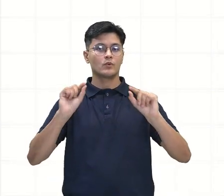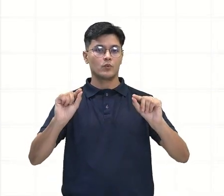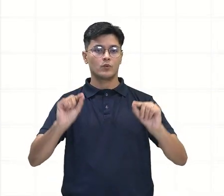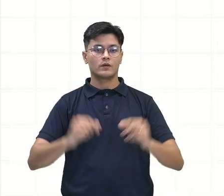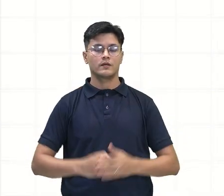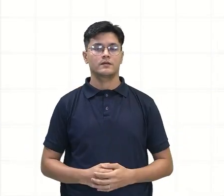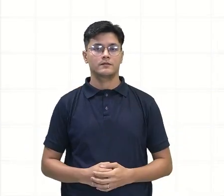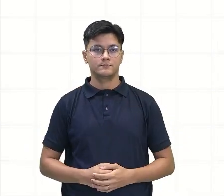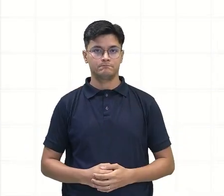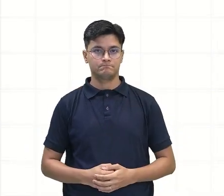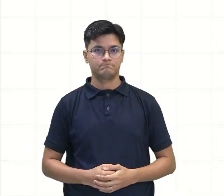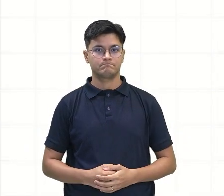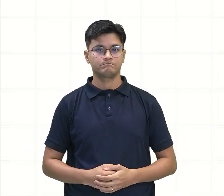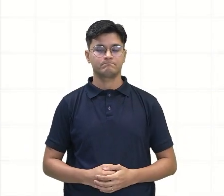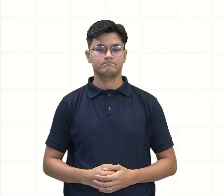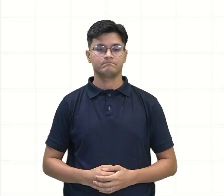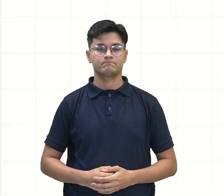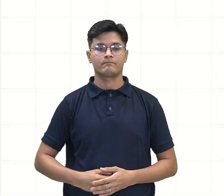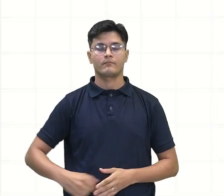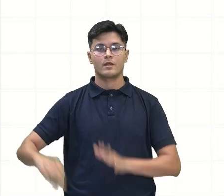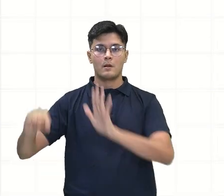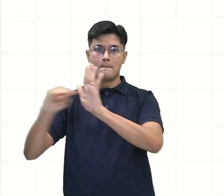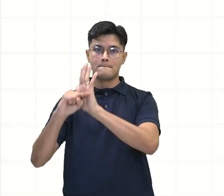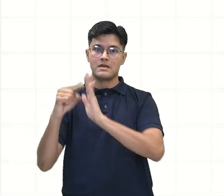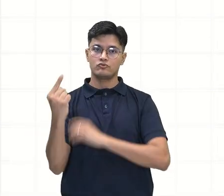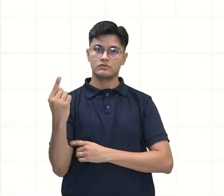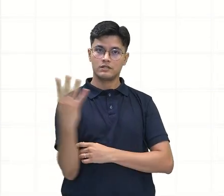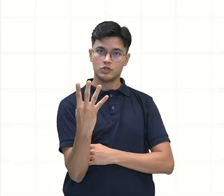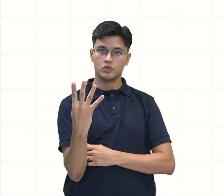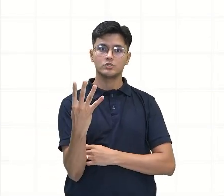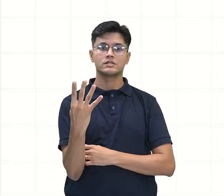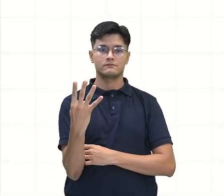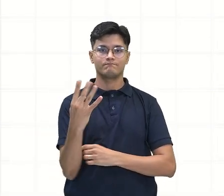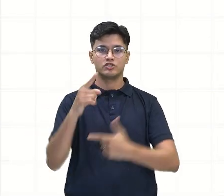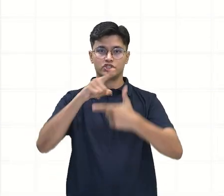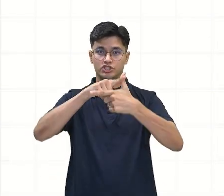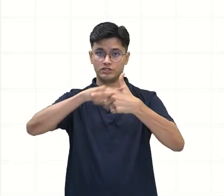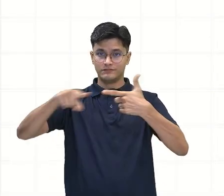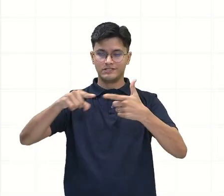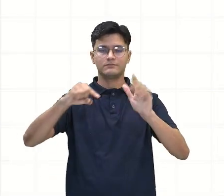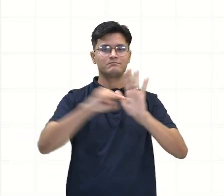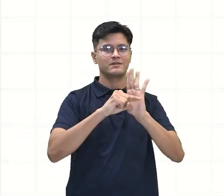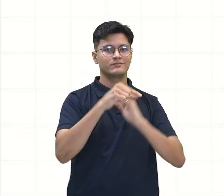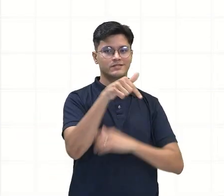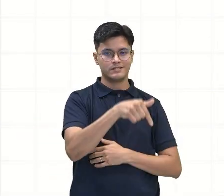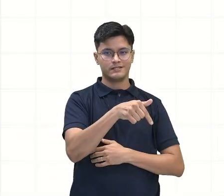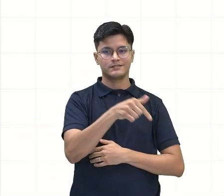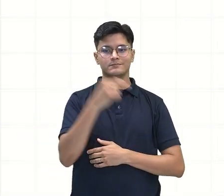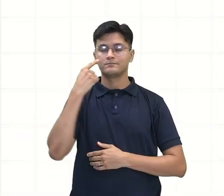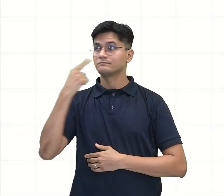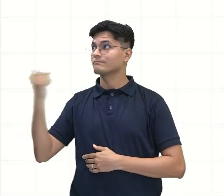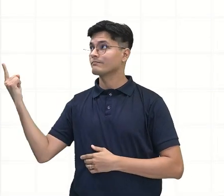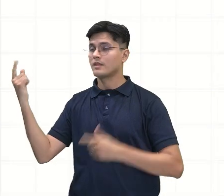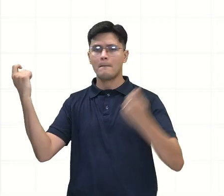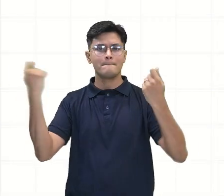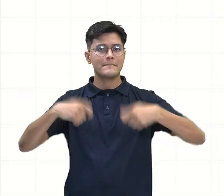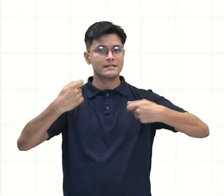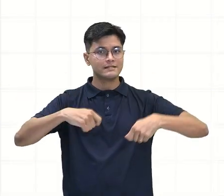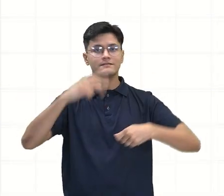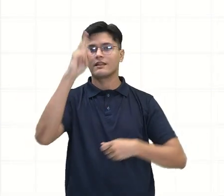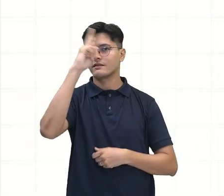dividir menos 14 por menos 7. Novamente, na divisão, eu tenho que lembrar qual é o